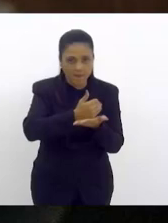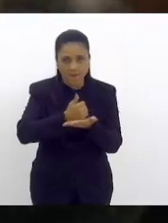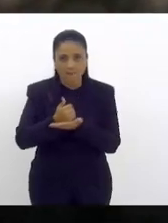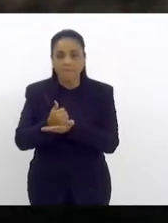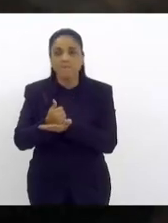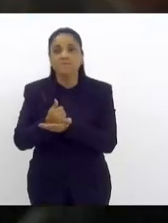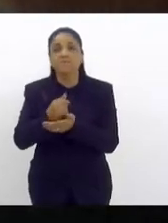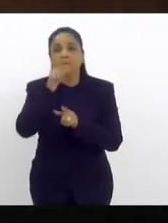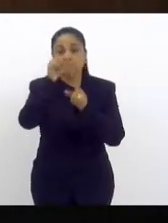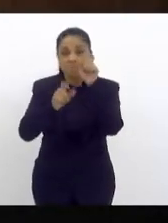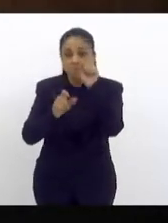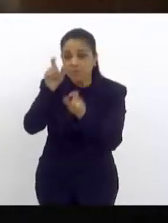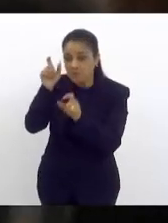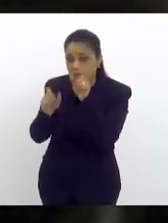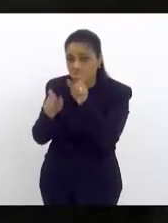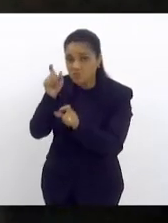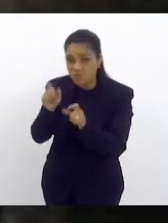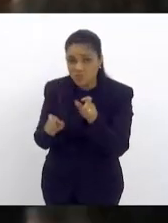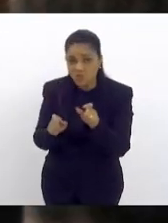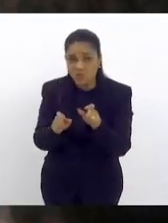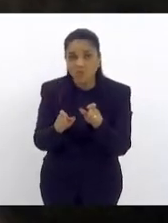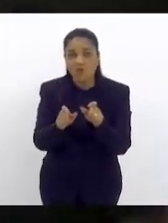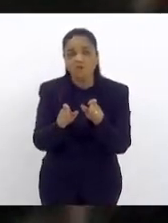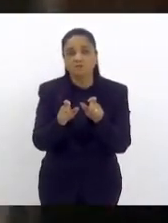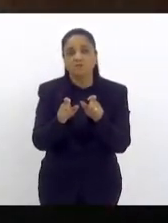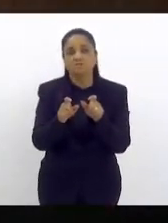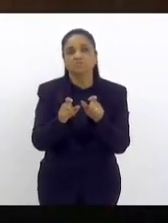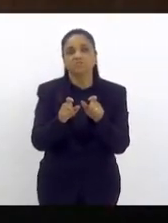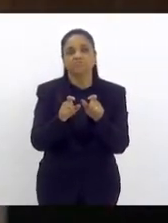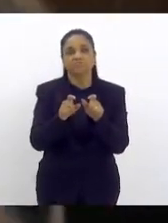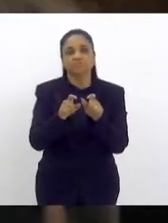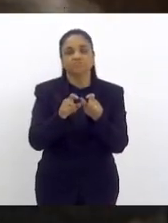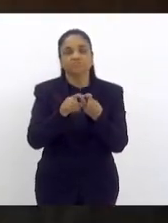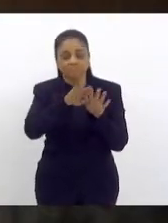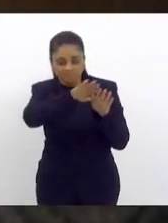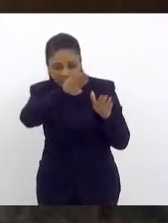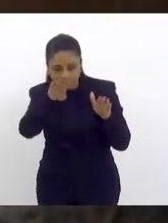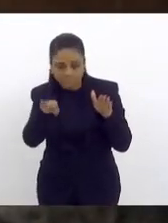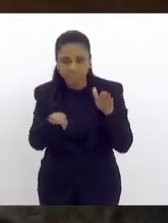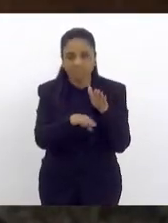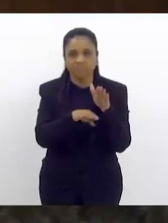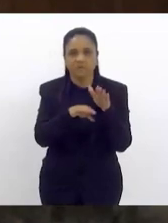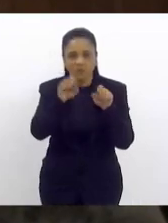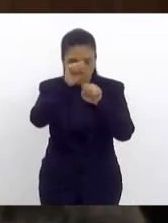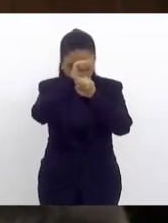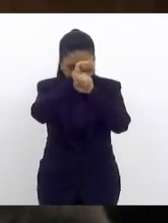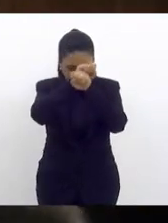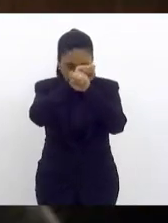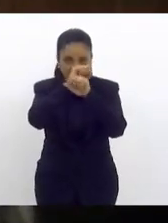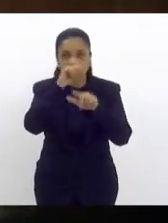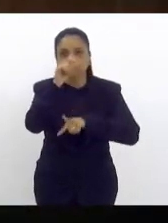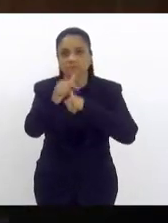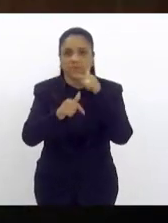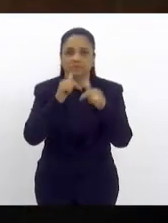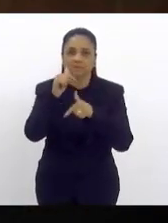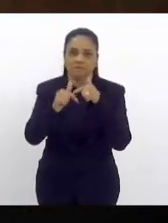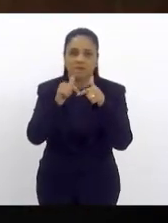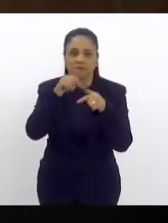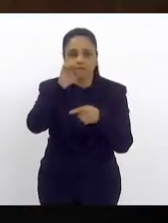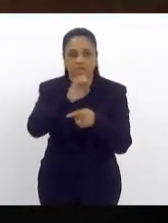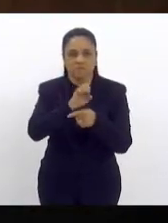pessoas que estão submetidas ao trabalho análogo à escravidão aqui no nosso estado